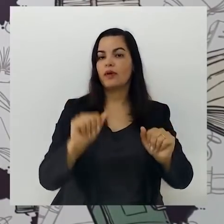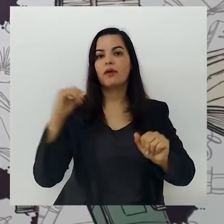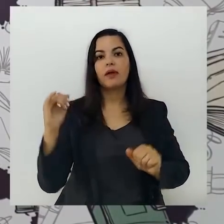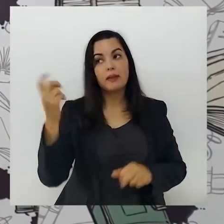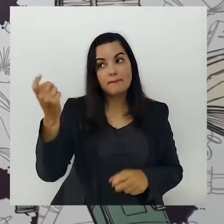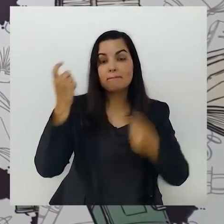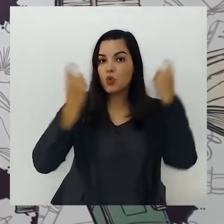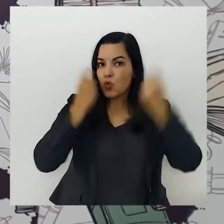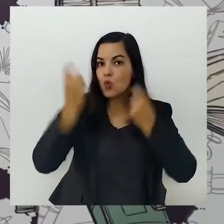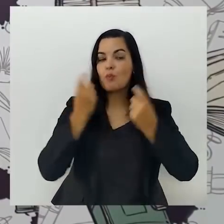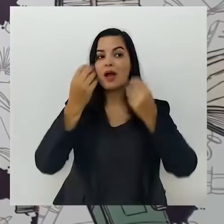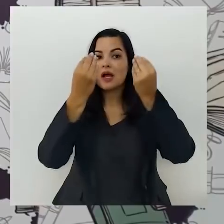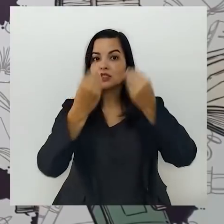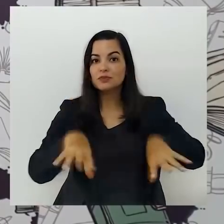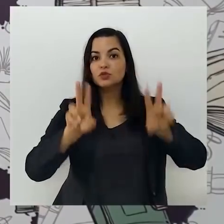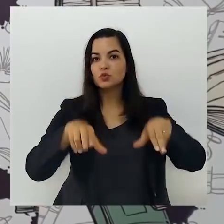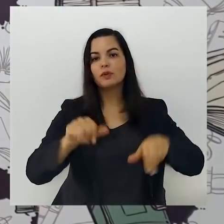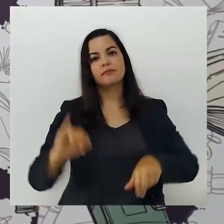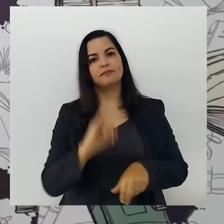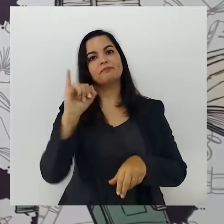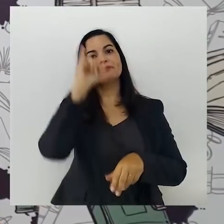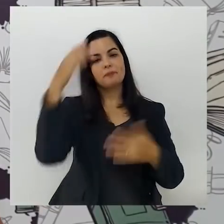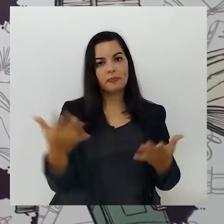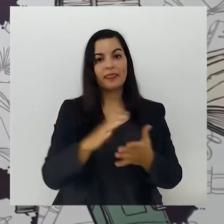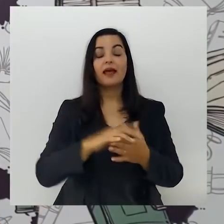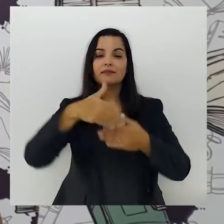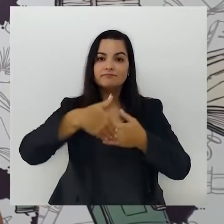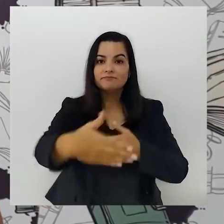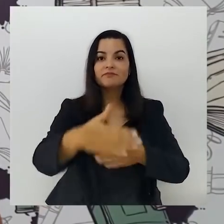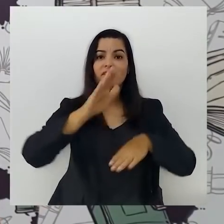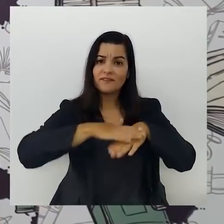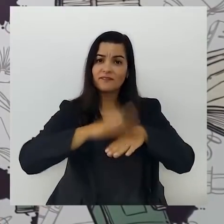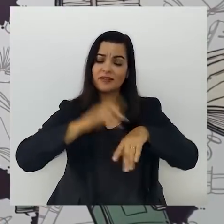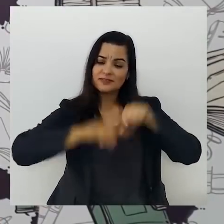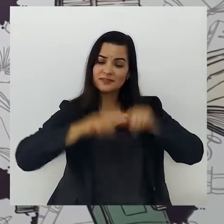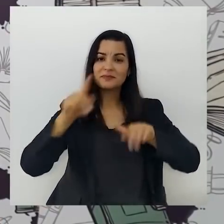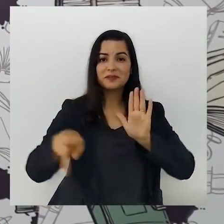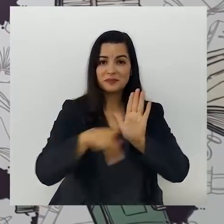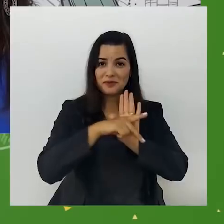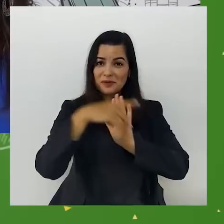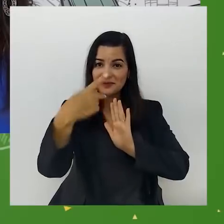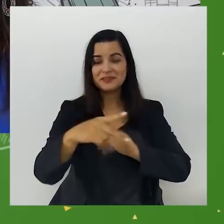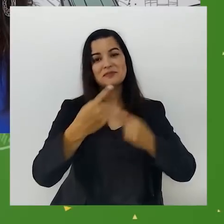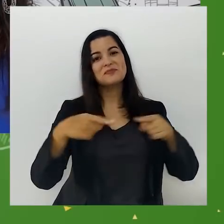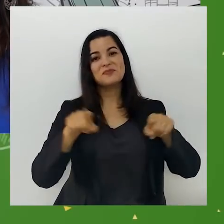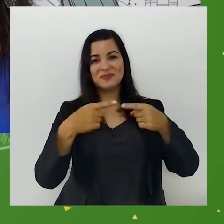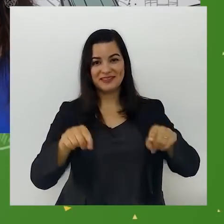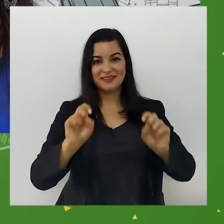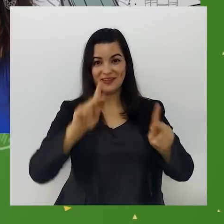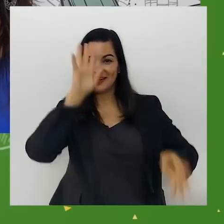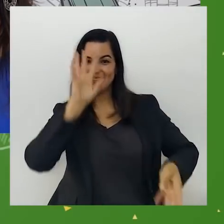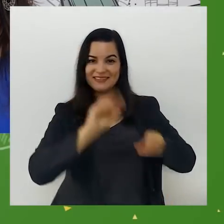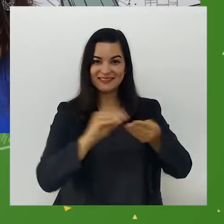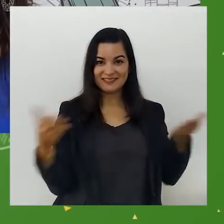sempre muito importante e a partir disso, confeccione o seu instrumento musical, tá bom? Então essa